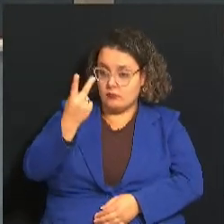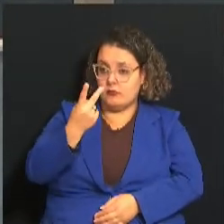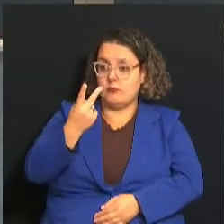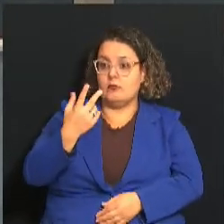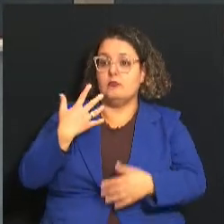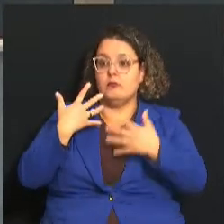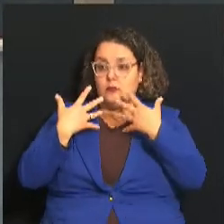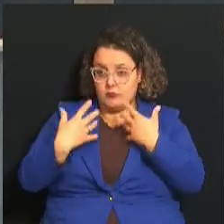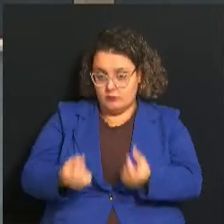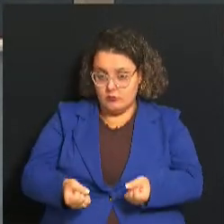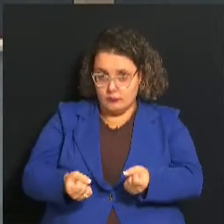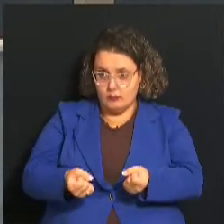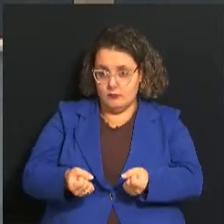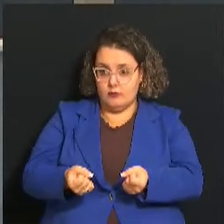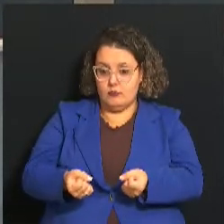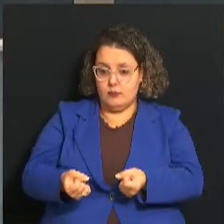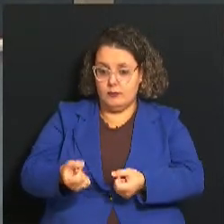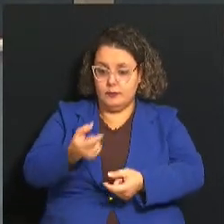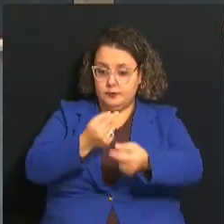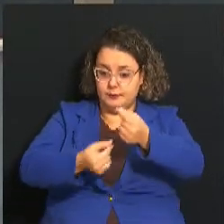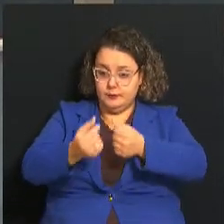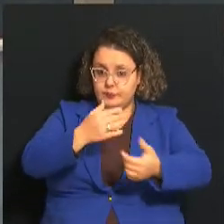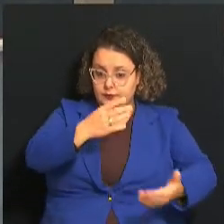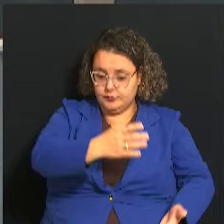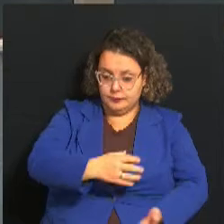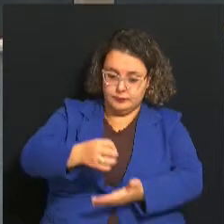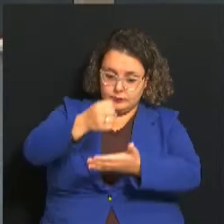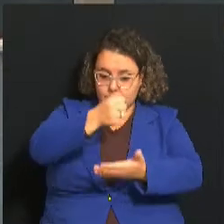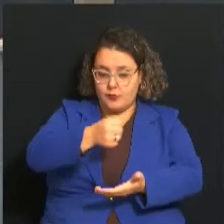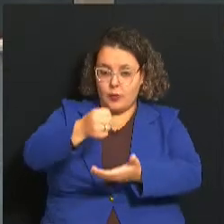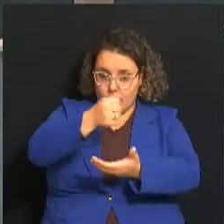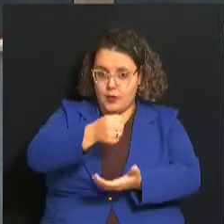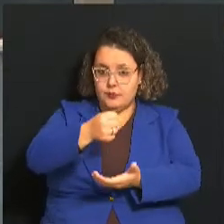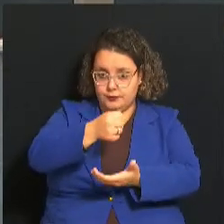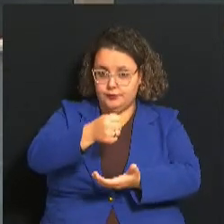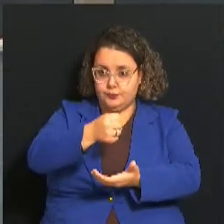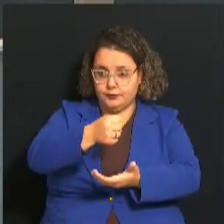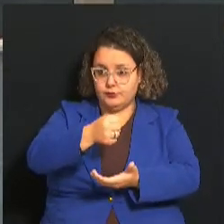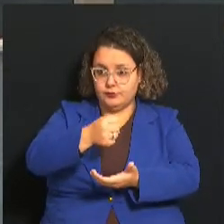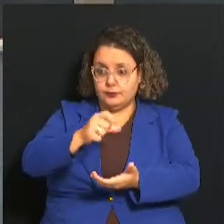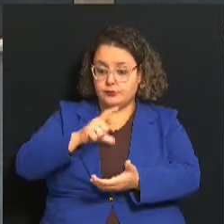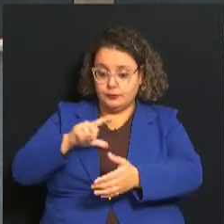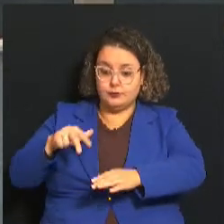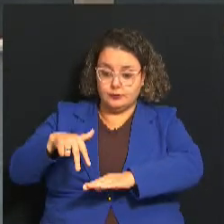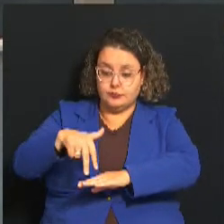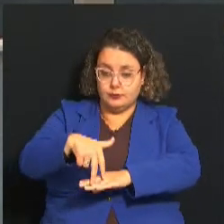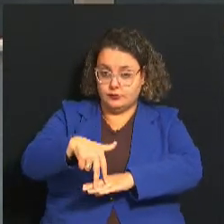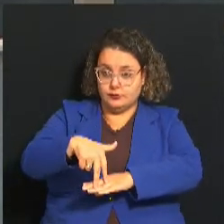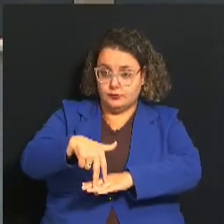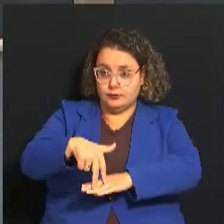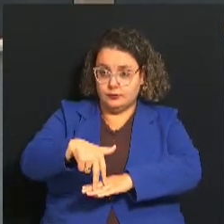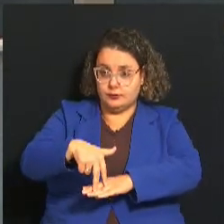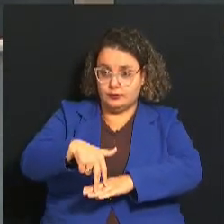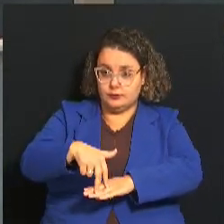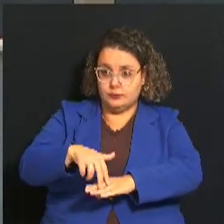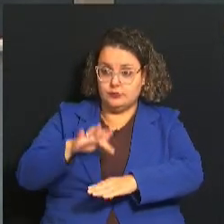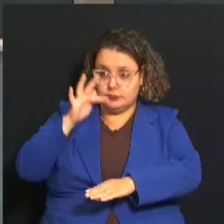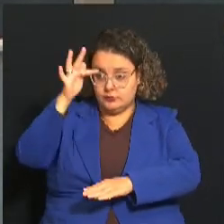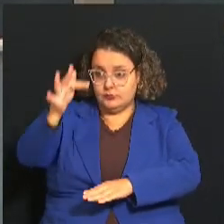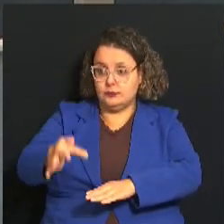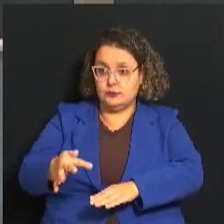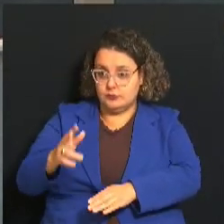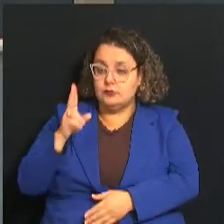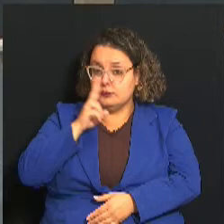receberão aportes de capital e que vão realmente ter protagonismo no nosso futuro